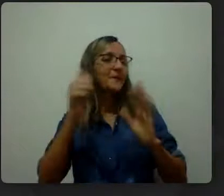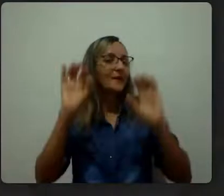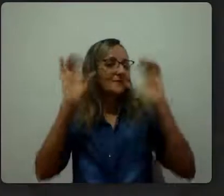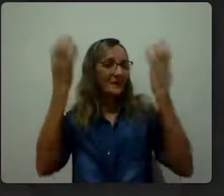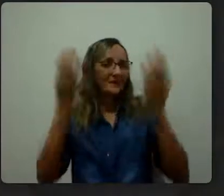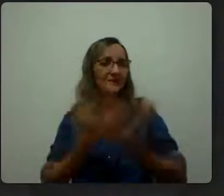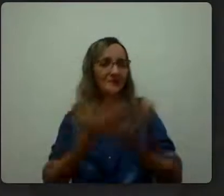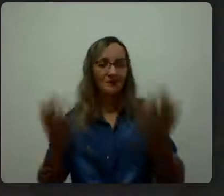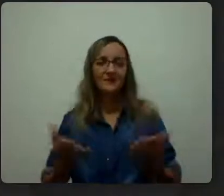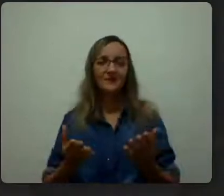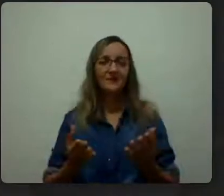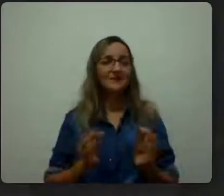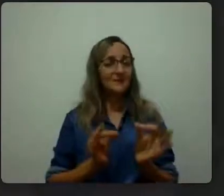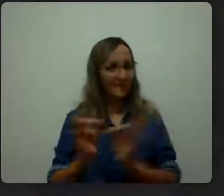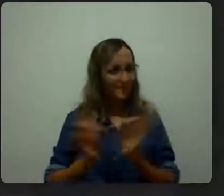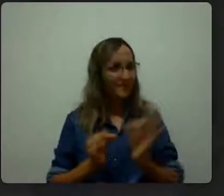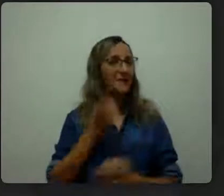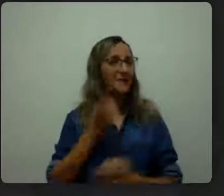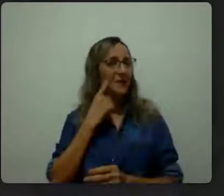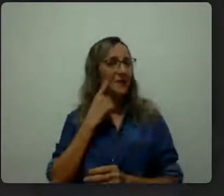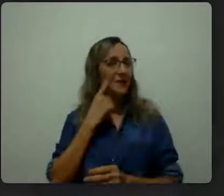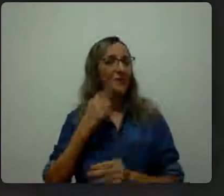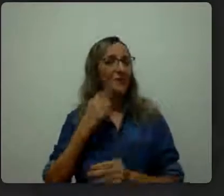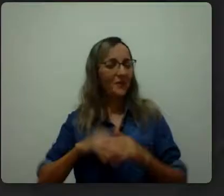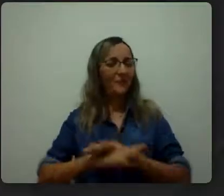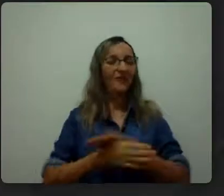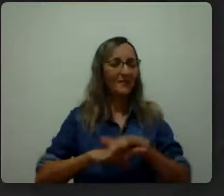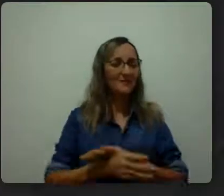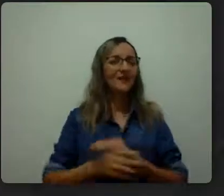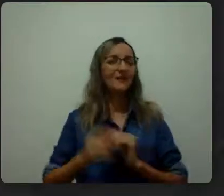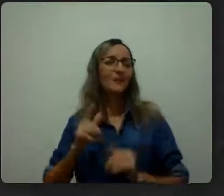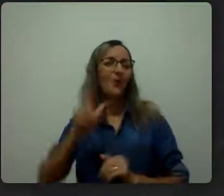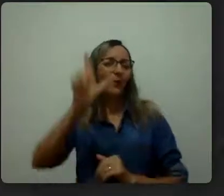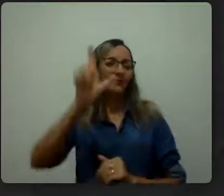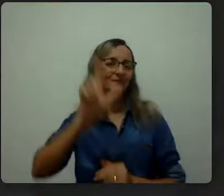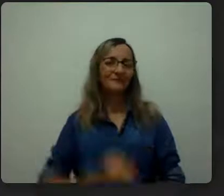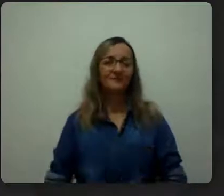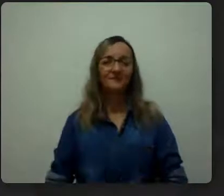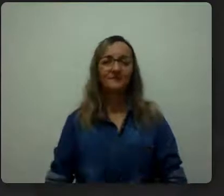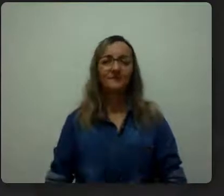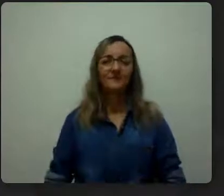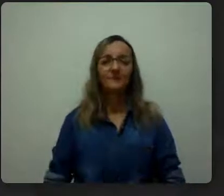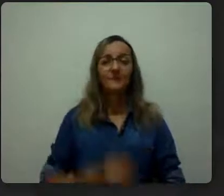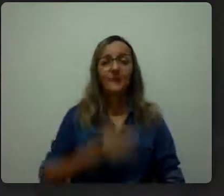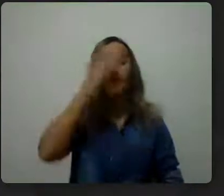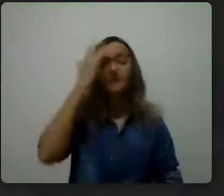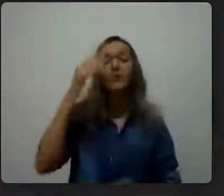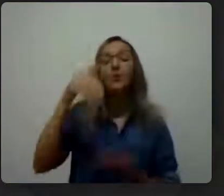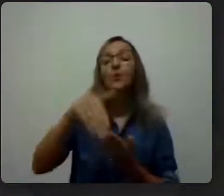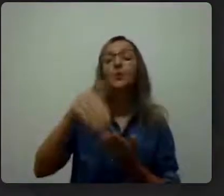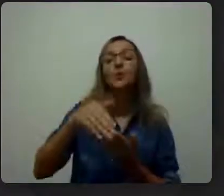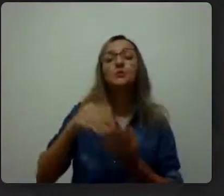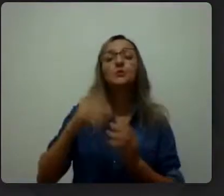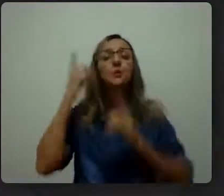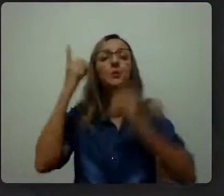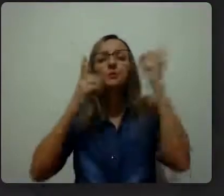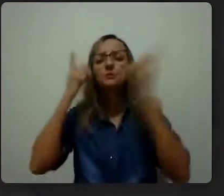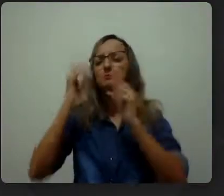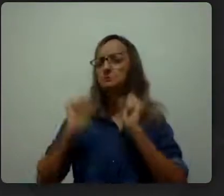tô trazendo 5 turmas do campus Uruçuca para a maratona. Então, vou dar um alô aqui para os alunos aí